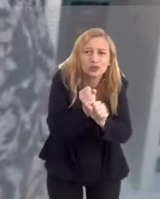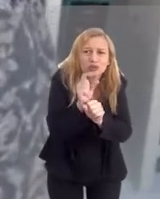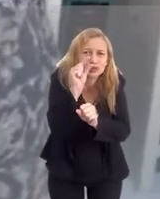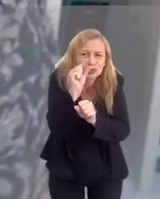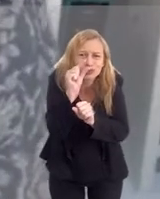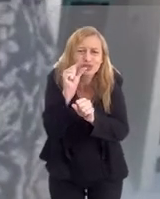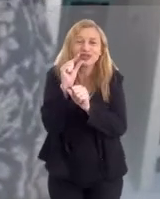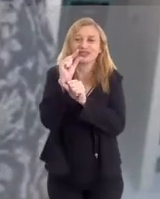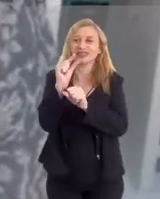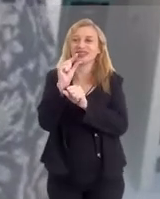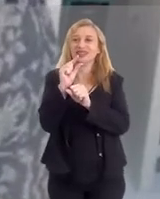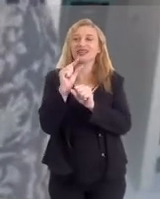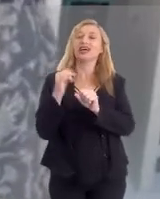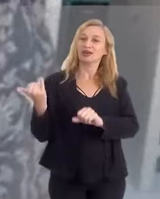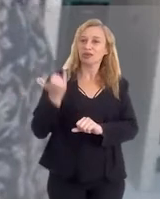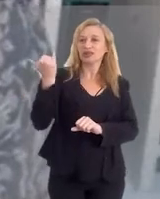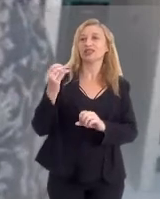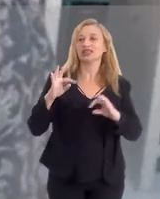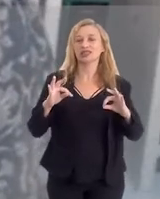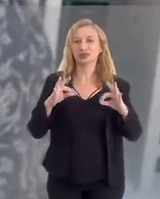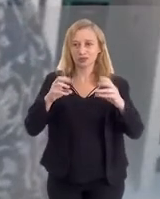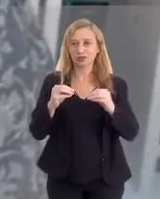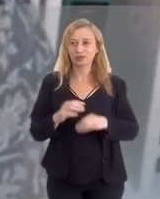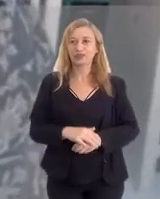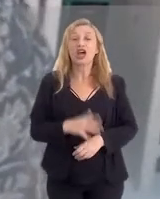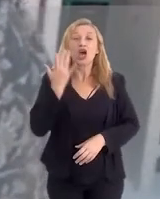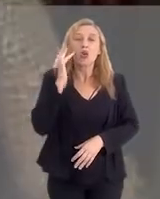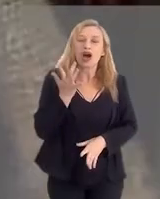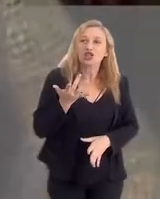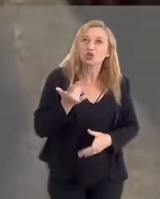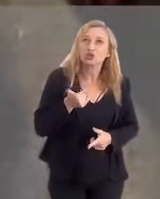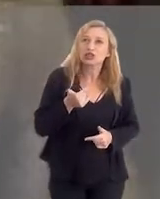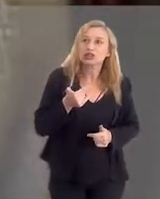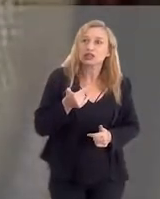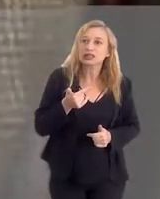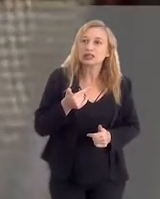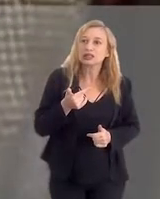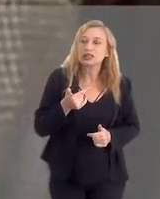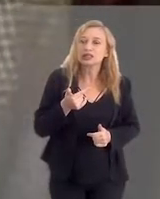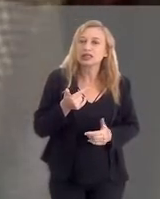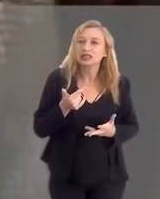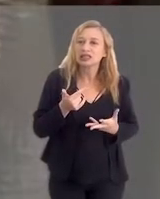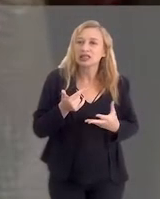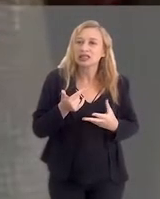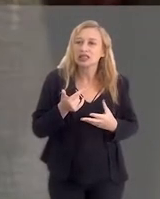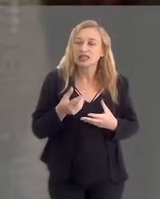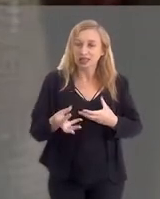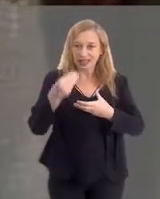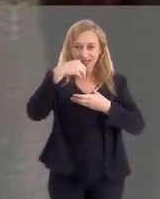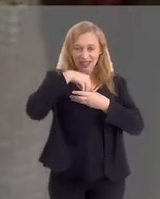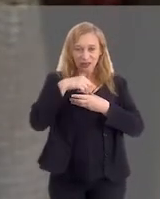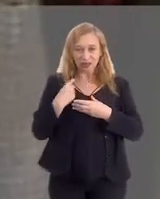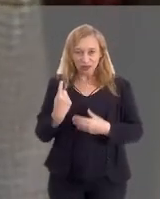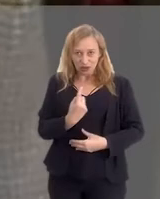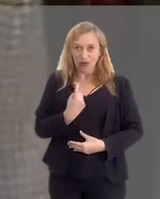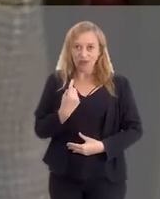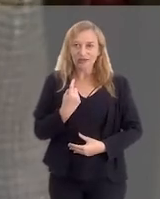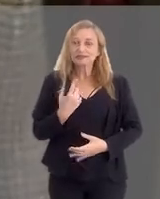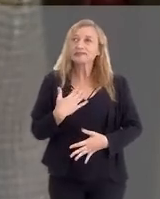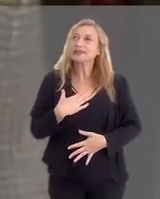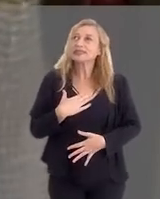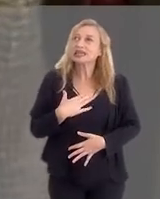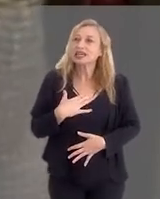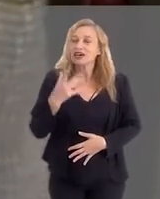só uma pequena fala sobre a importância disso. Eu acho que é algo que está no nosso